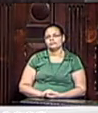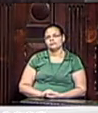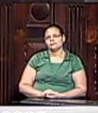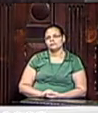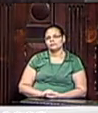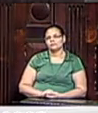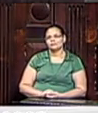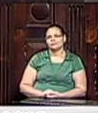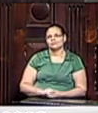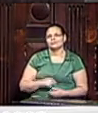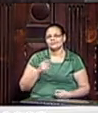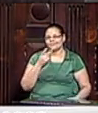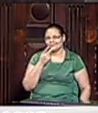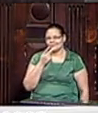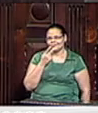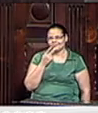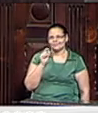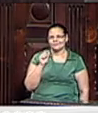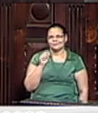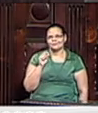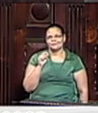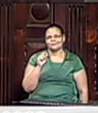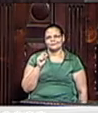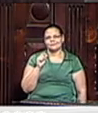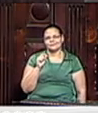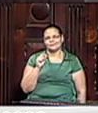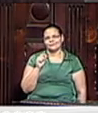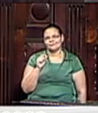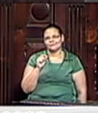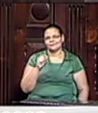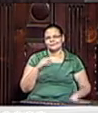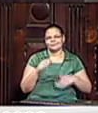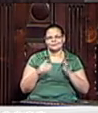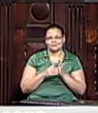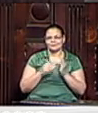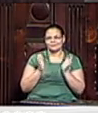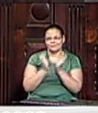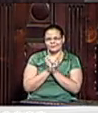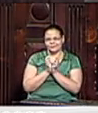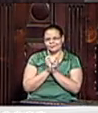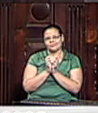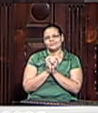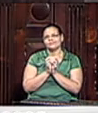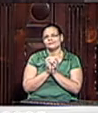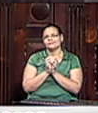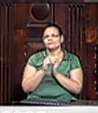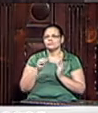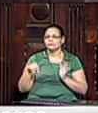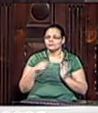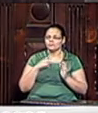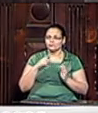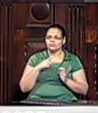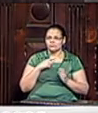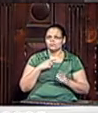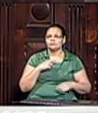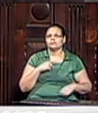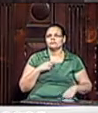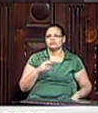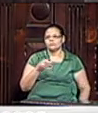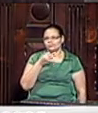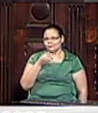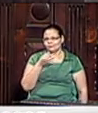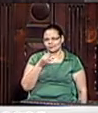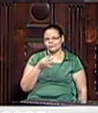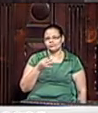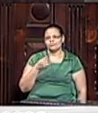um comentário que é pertinente a toda a bancada. A gente tem uma posição também